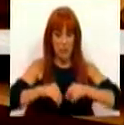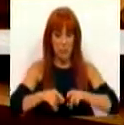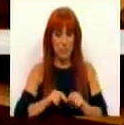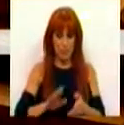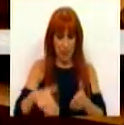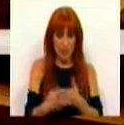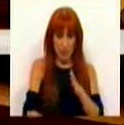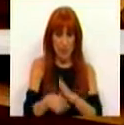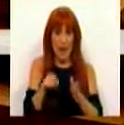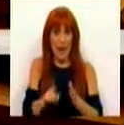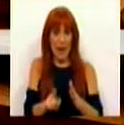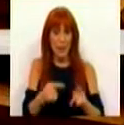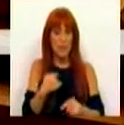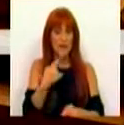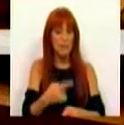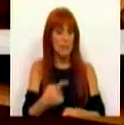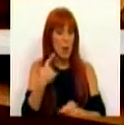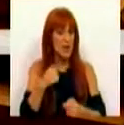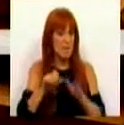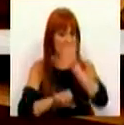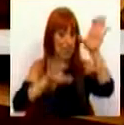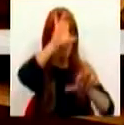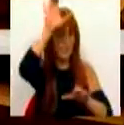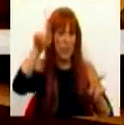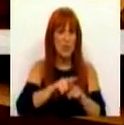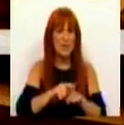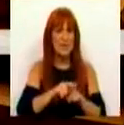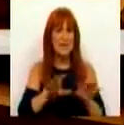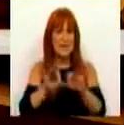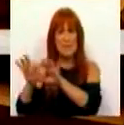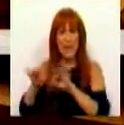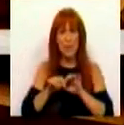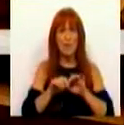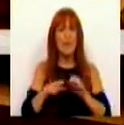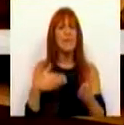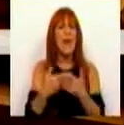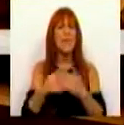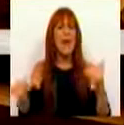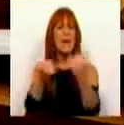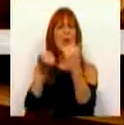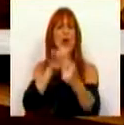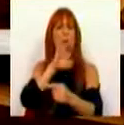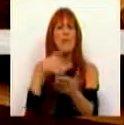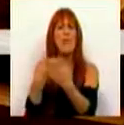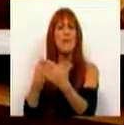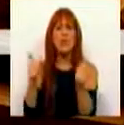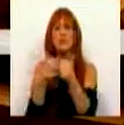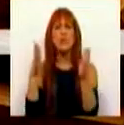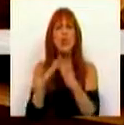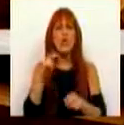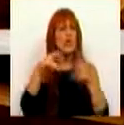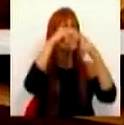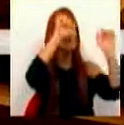com a proposta de lei aponta para uma descentralização universal, propiciadora da igualdade de oportunidades para todos